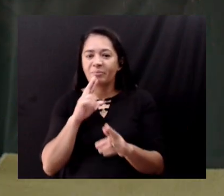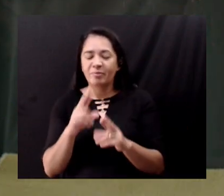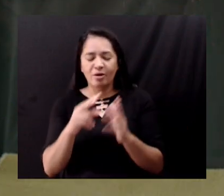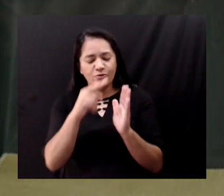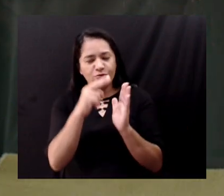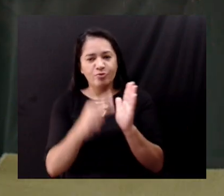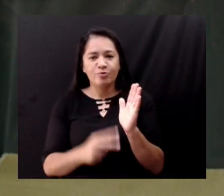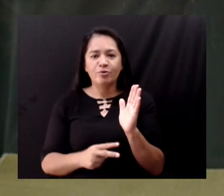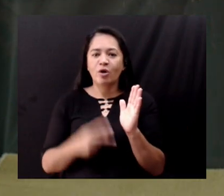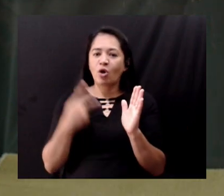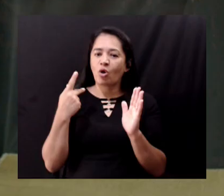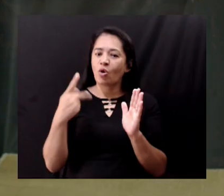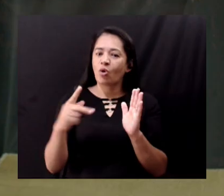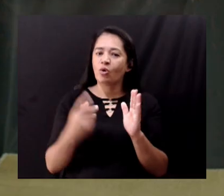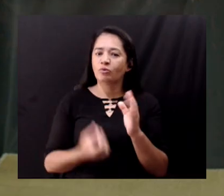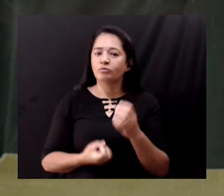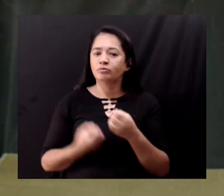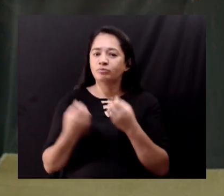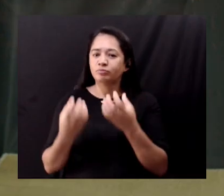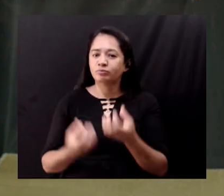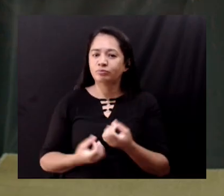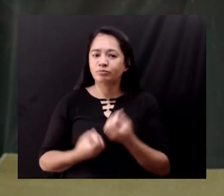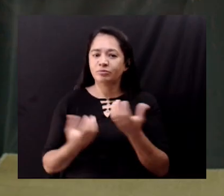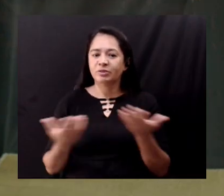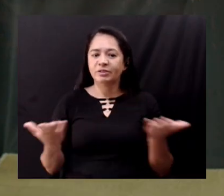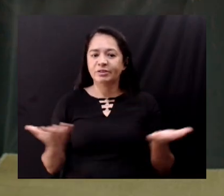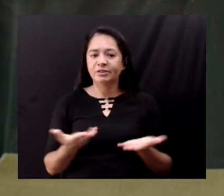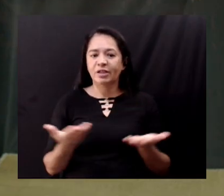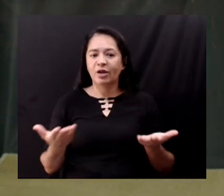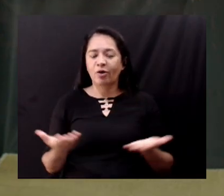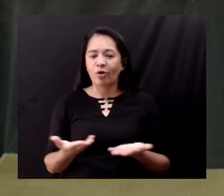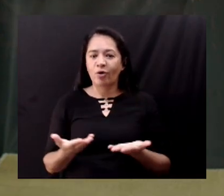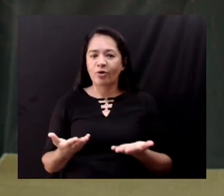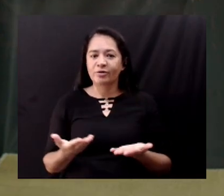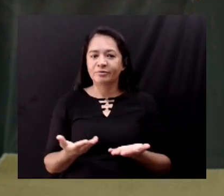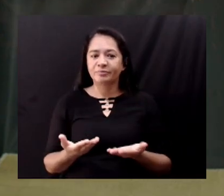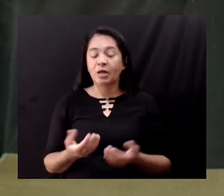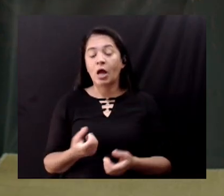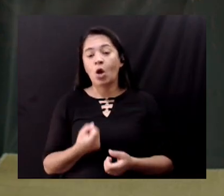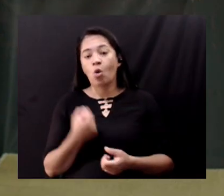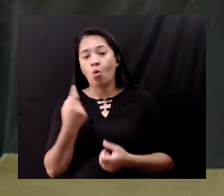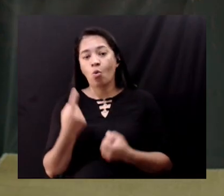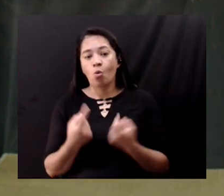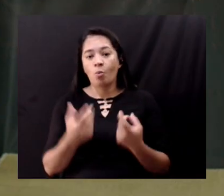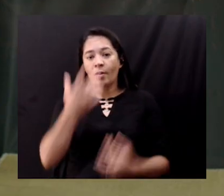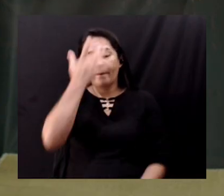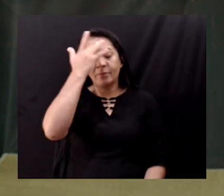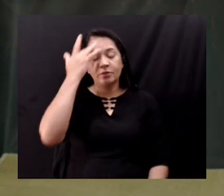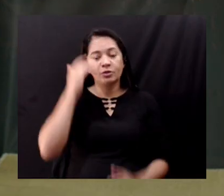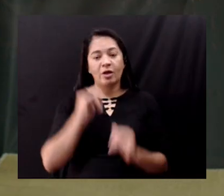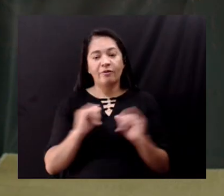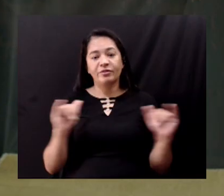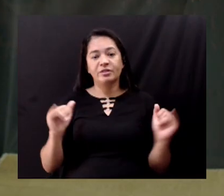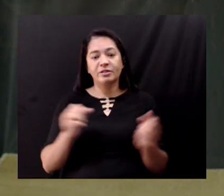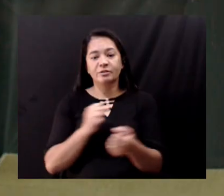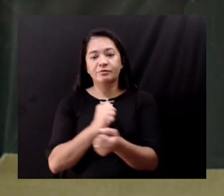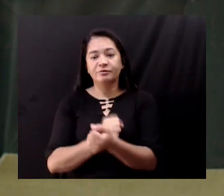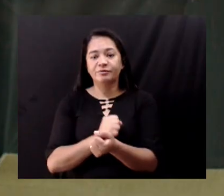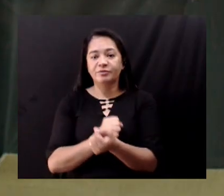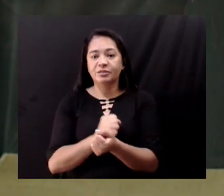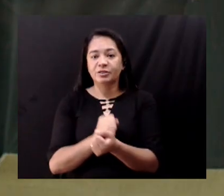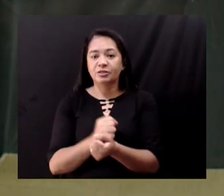eu vou voltar para a Micaela agora, perguntar para ela o seguinte: muitos dizem que tem vício em doces, especialmente em situações de estresse. No campo